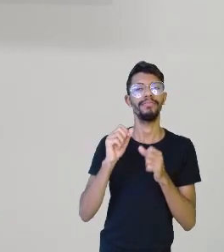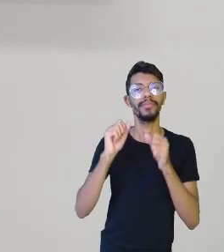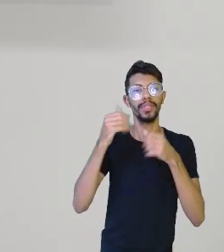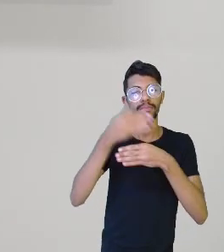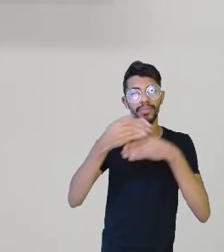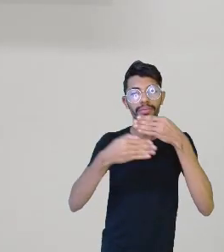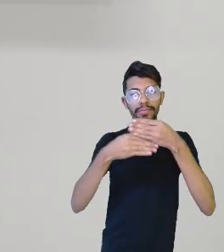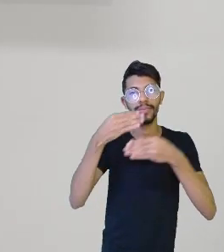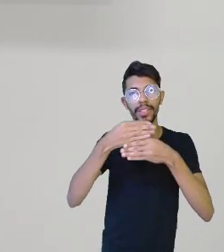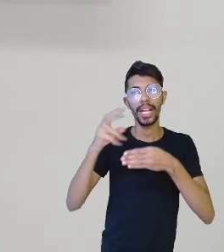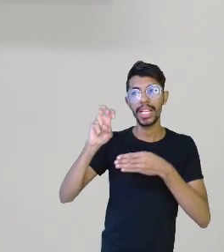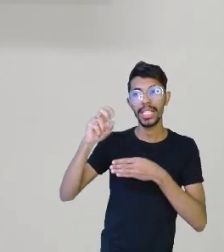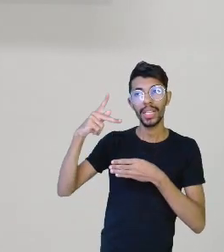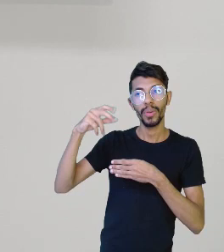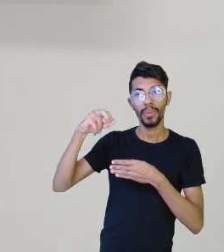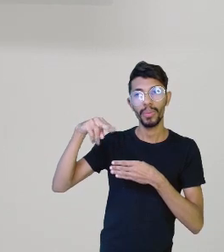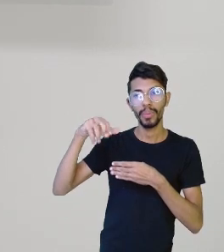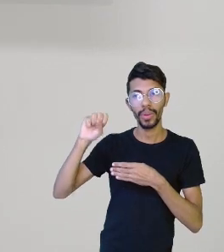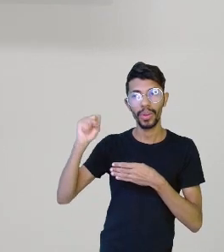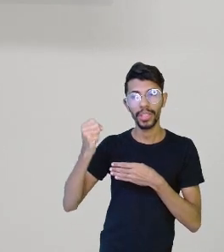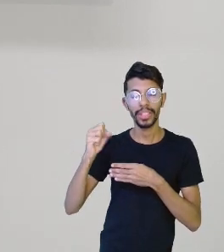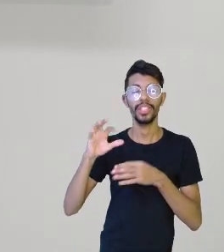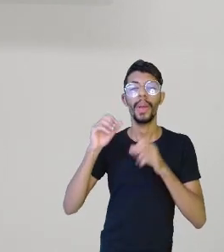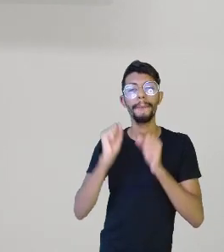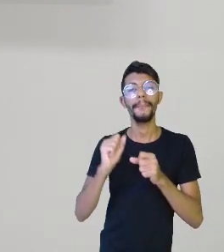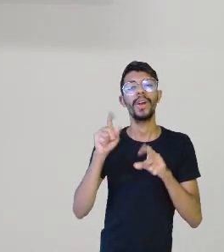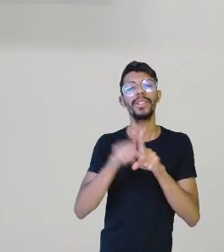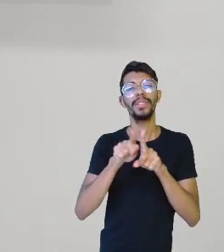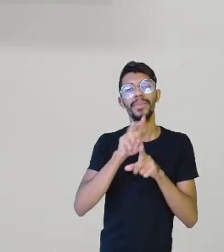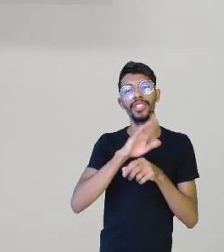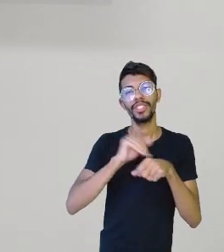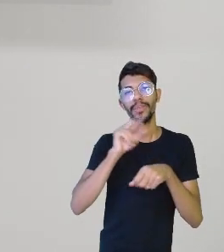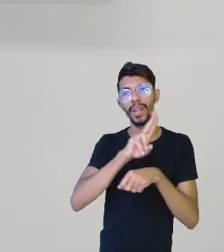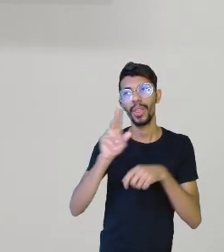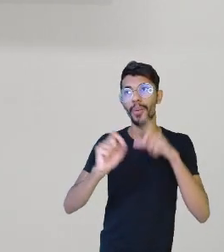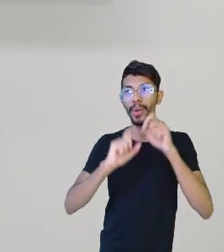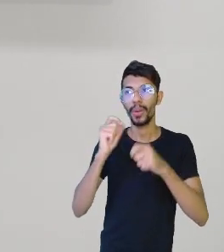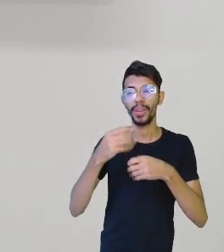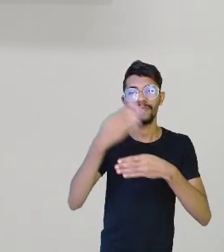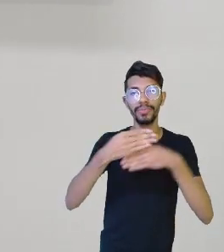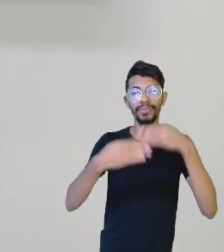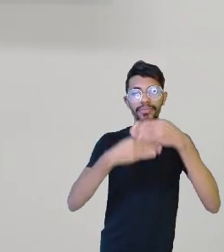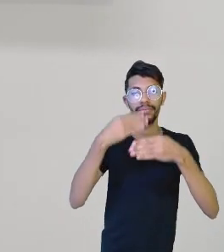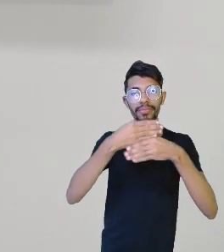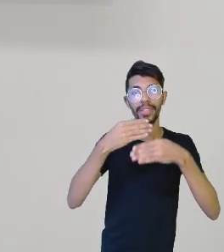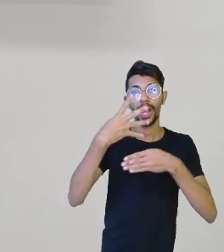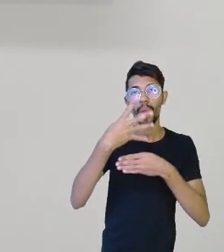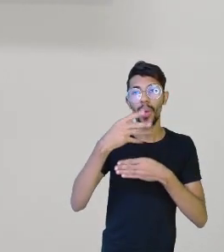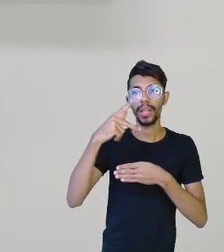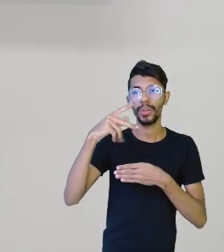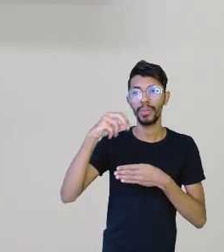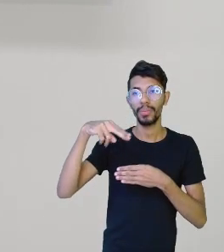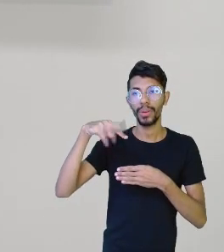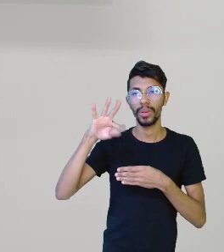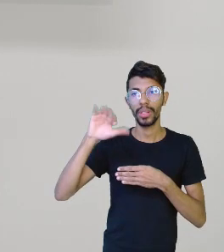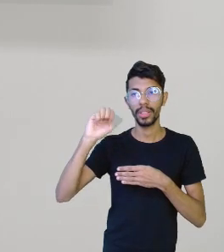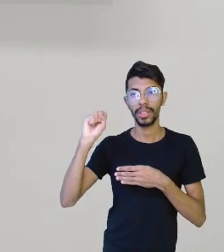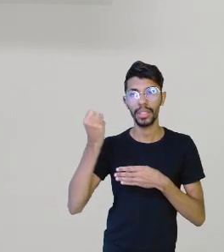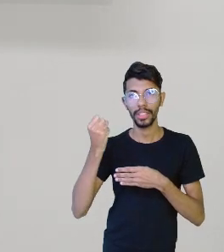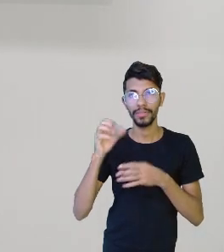Pontas, né? Mas, como é um patrimônio histórico, ele vai permanecer com esse nome, tá bom? Porque foi a característica principal